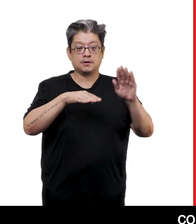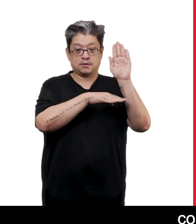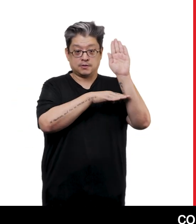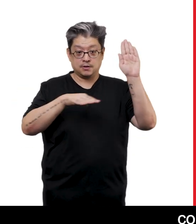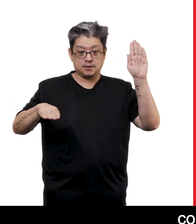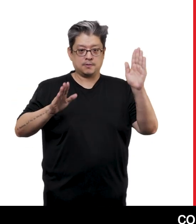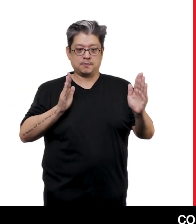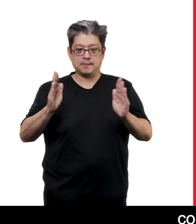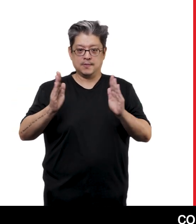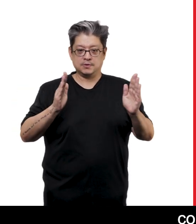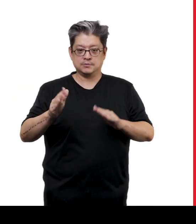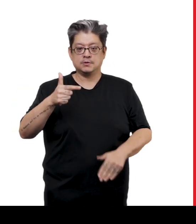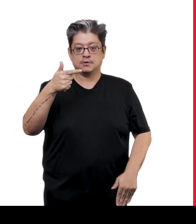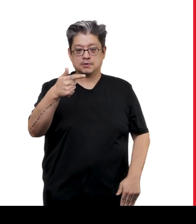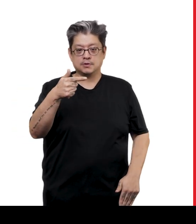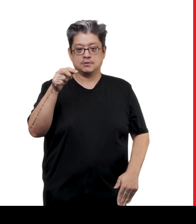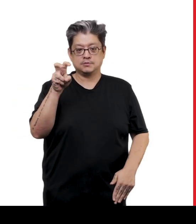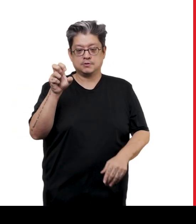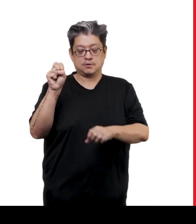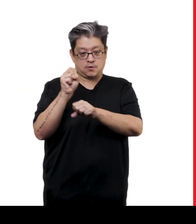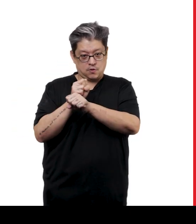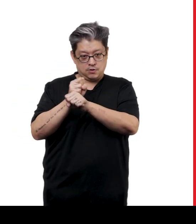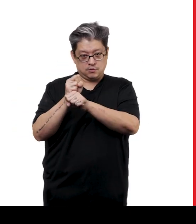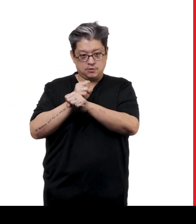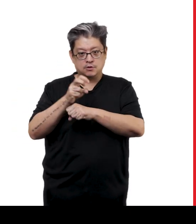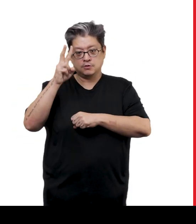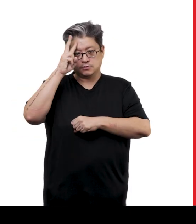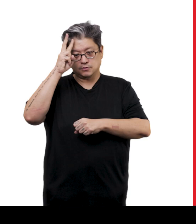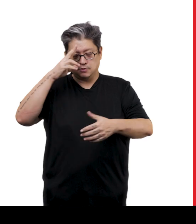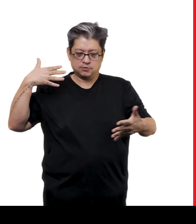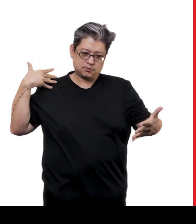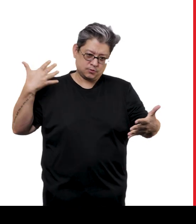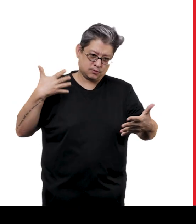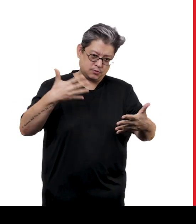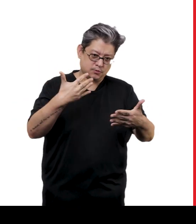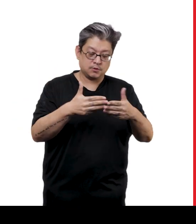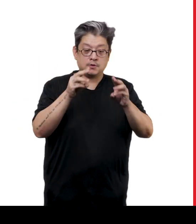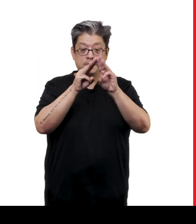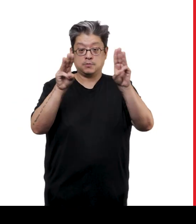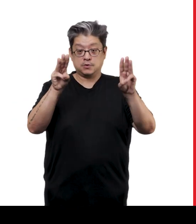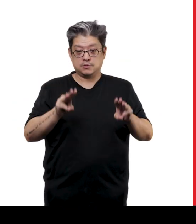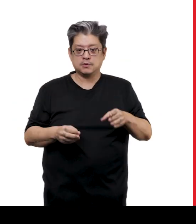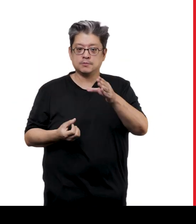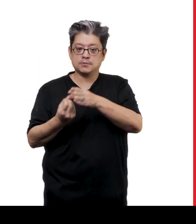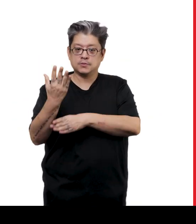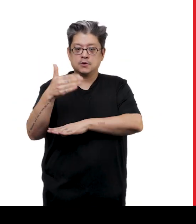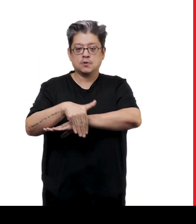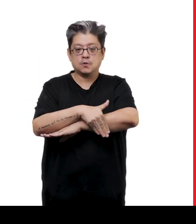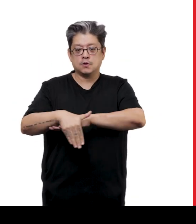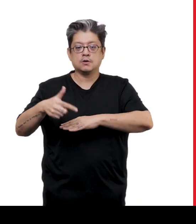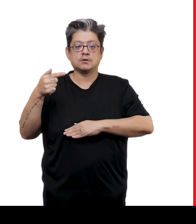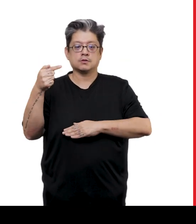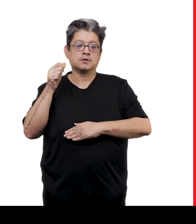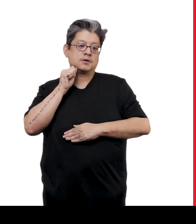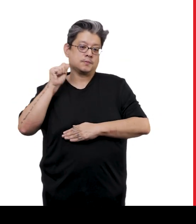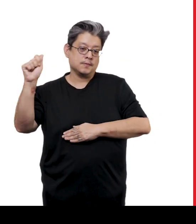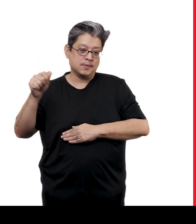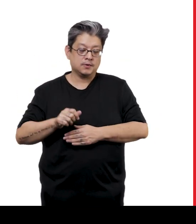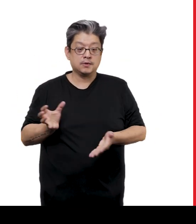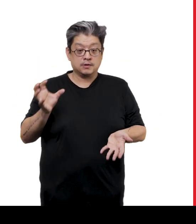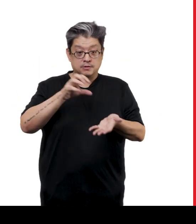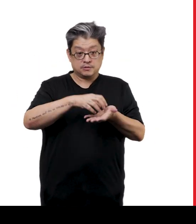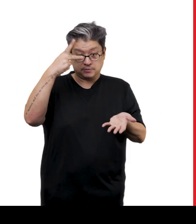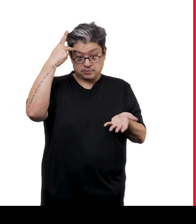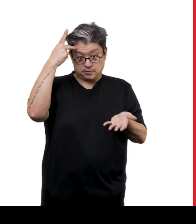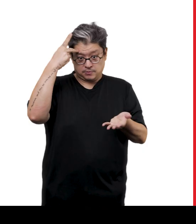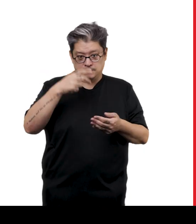da trajetória do museu, desde a sua fundação na Rua 7 de Abril, no centro de São Paulo, em